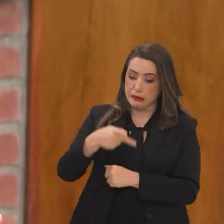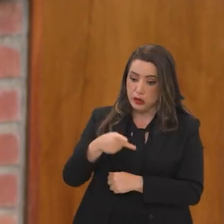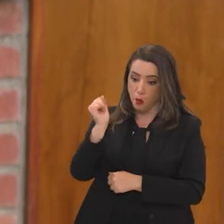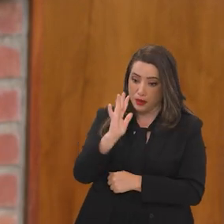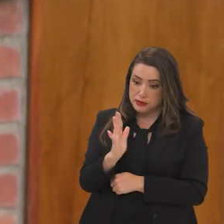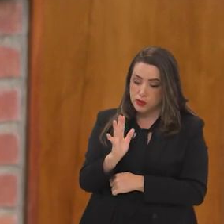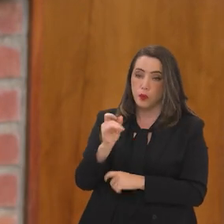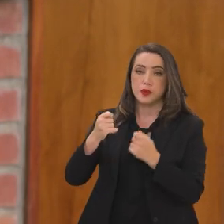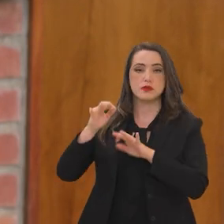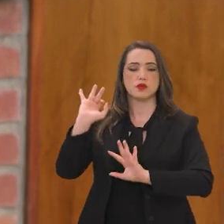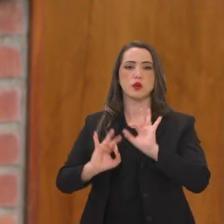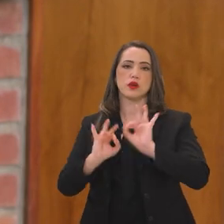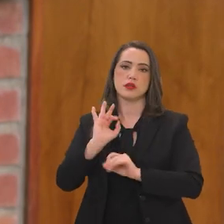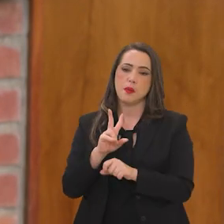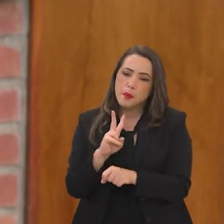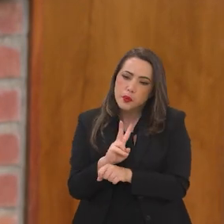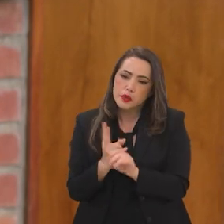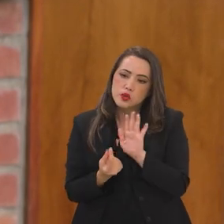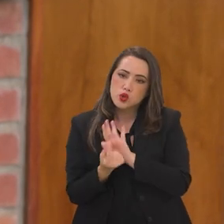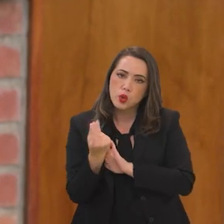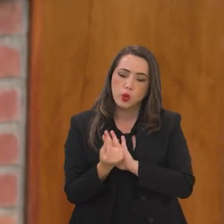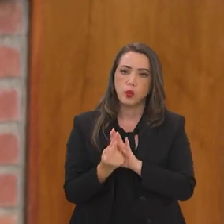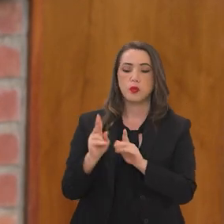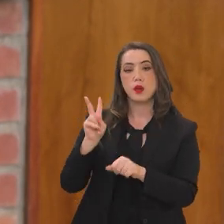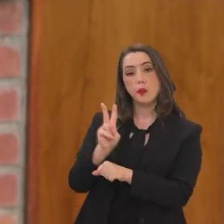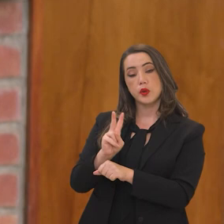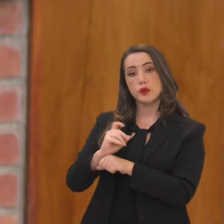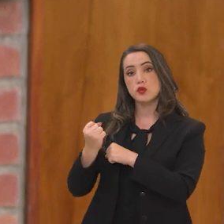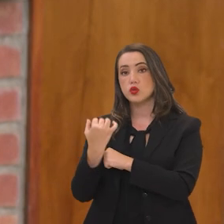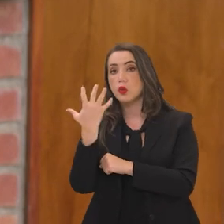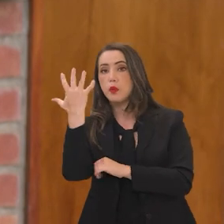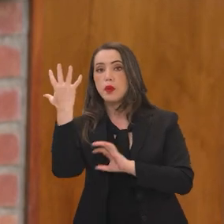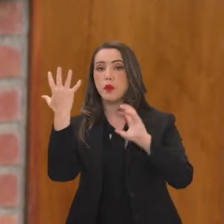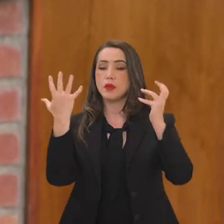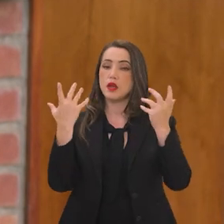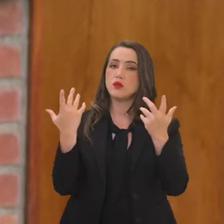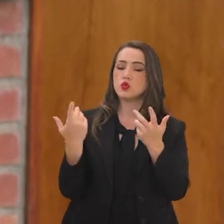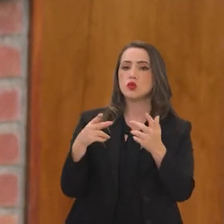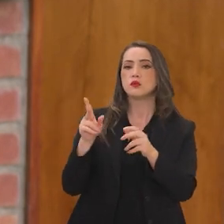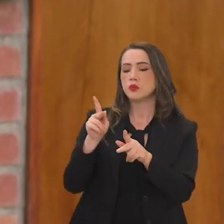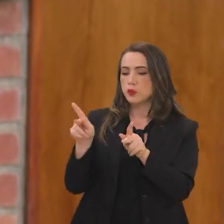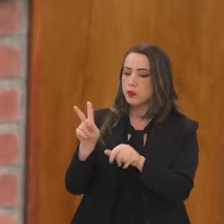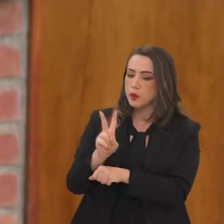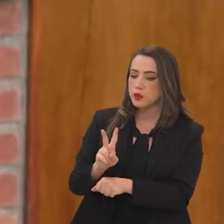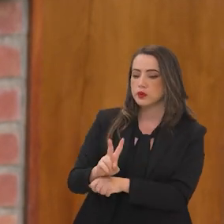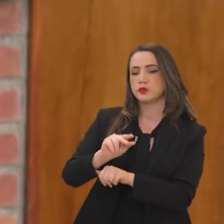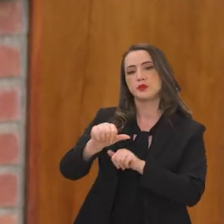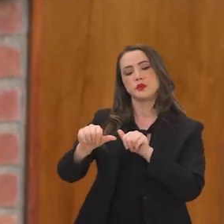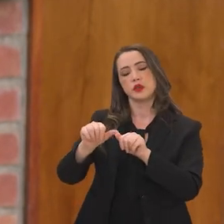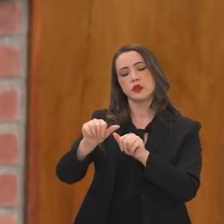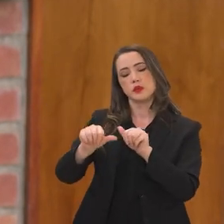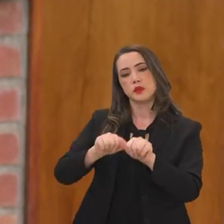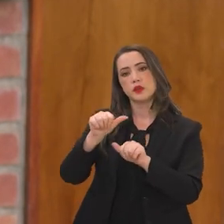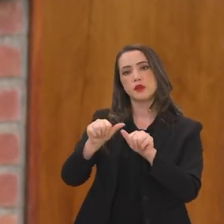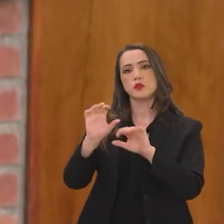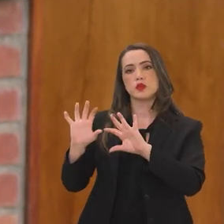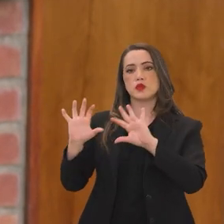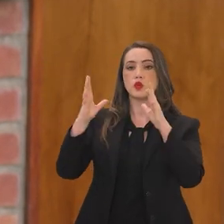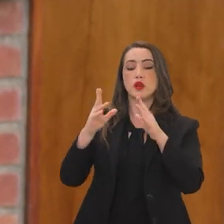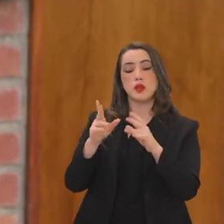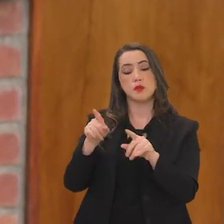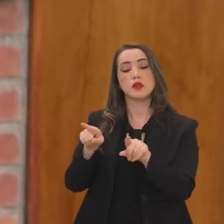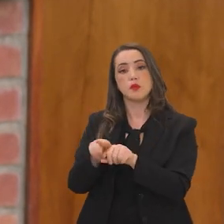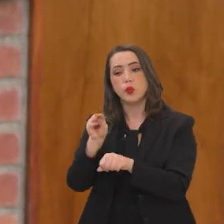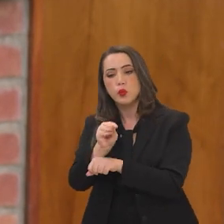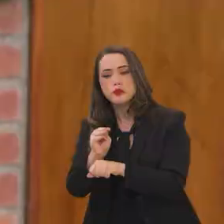Organize para proteger a sua economia o seu meio ambiente a sua população os impactos da mudança do clima isso pode ser